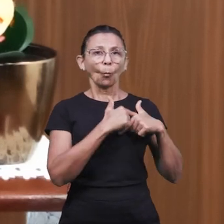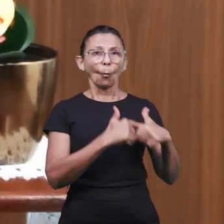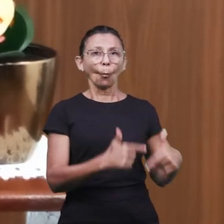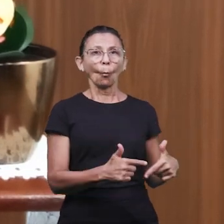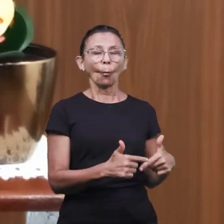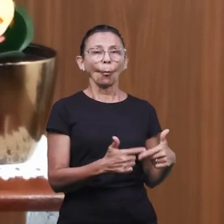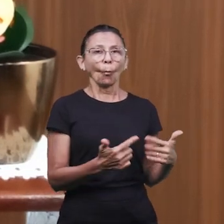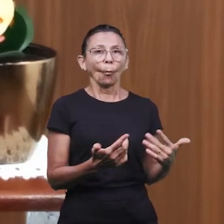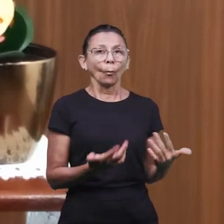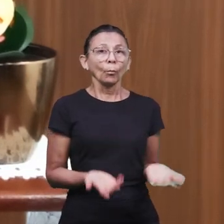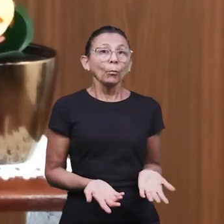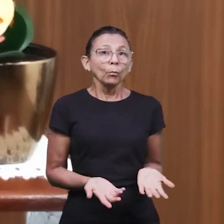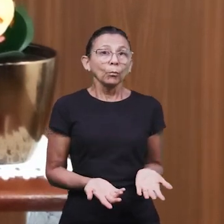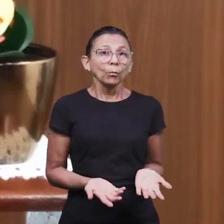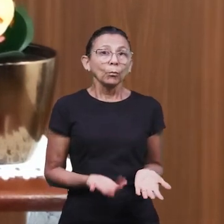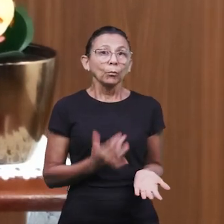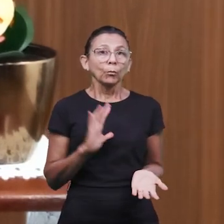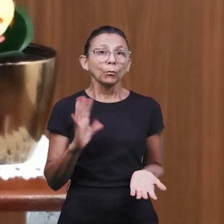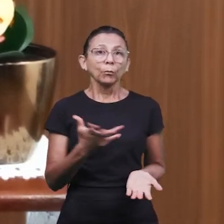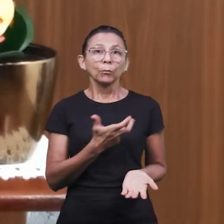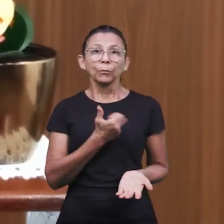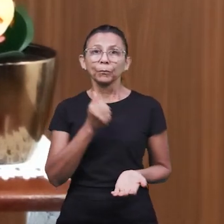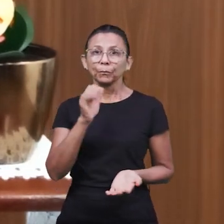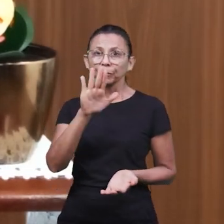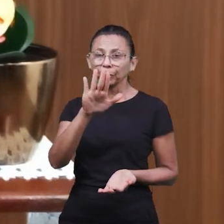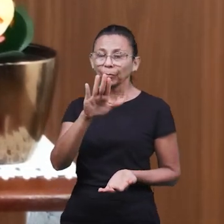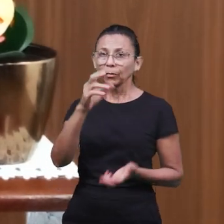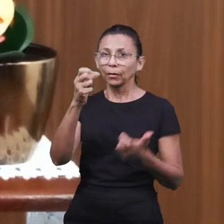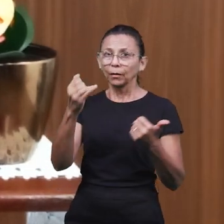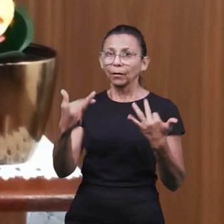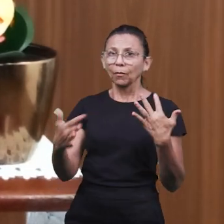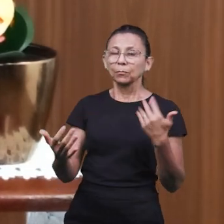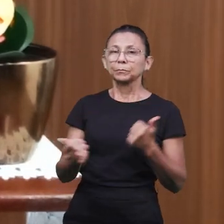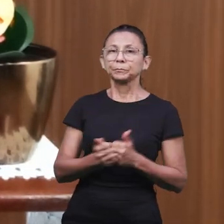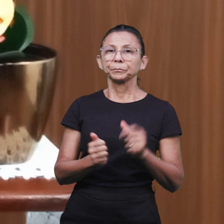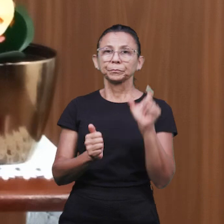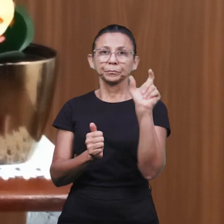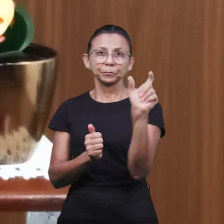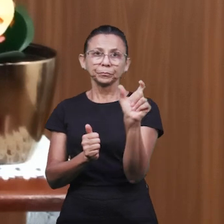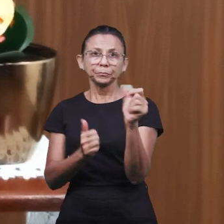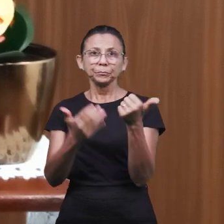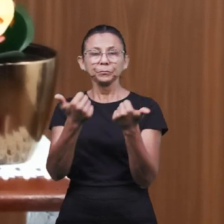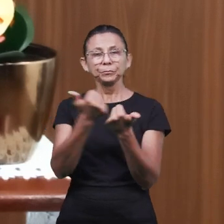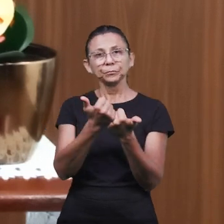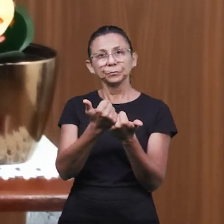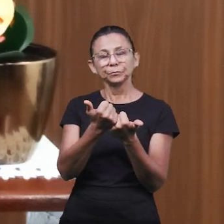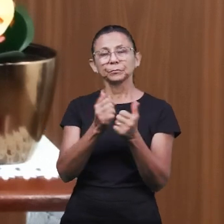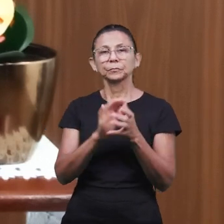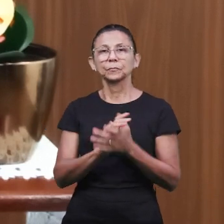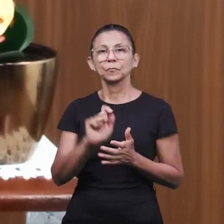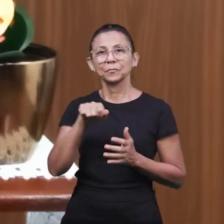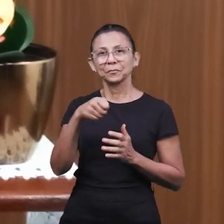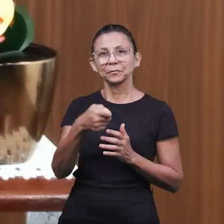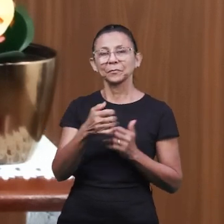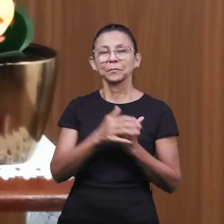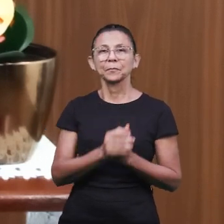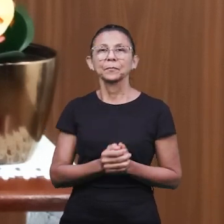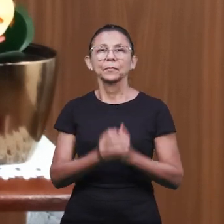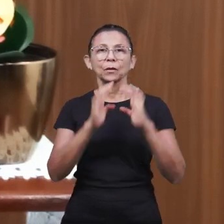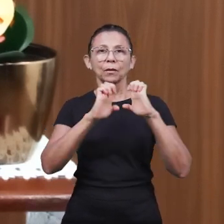Então, na verdade, eu vou fazer uma substituição aqui de uma palavra. ao invés de falar o Evangelho,